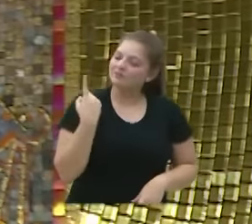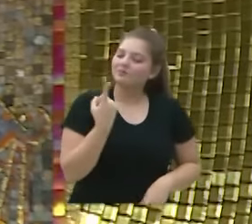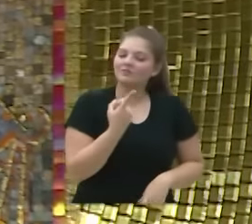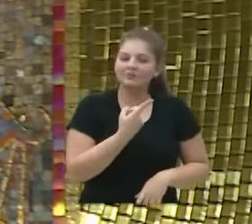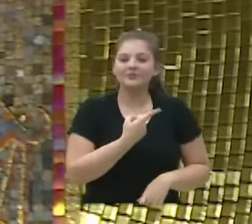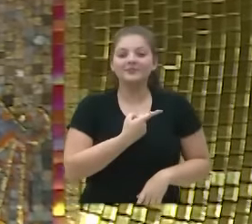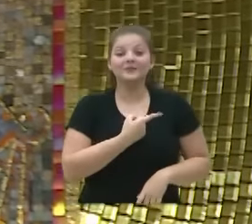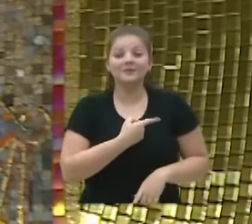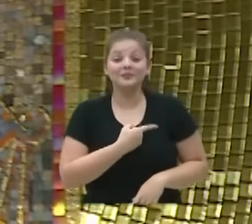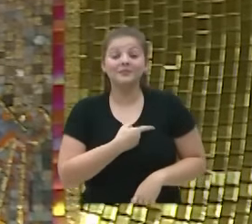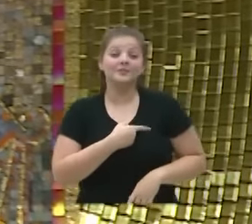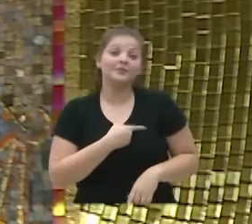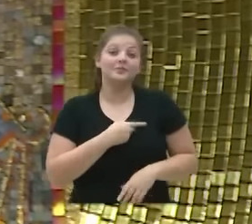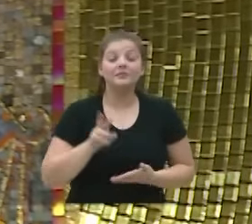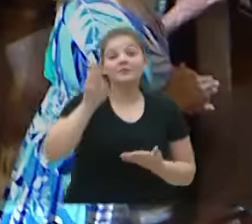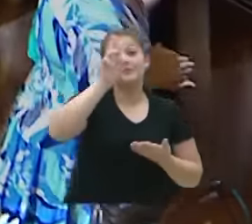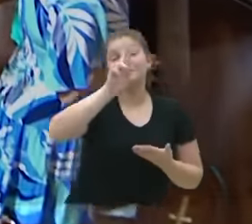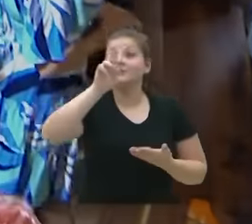todos